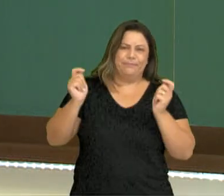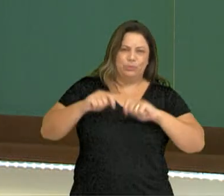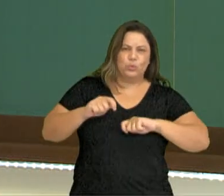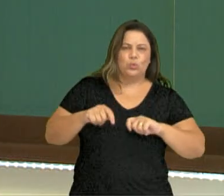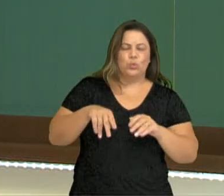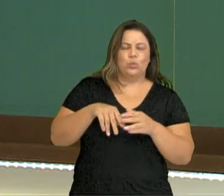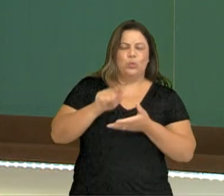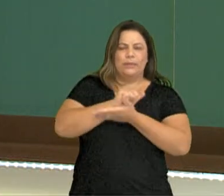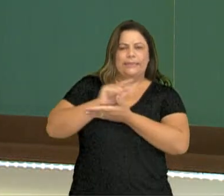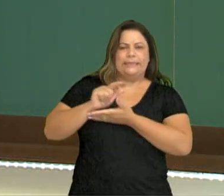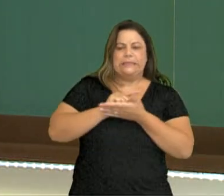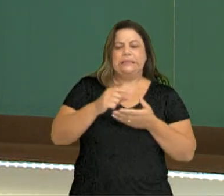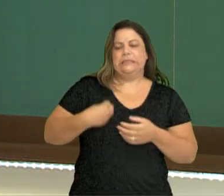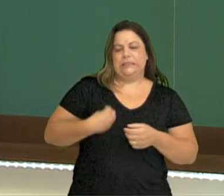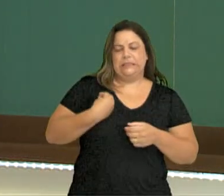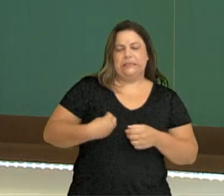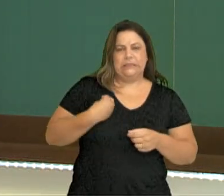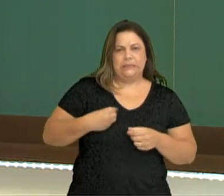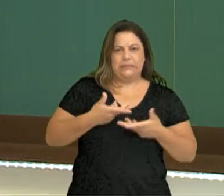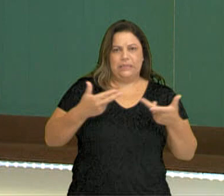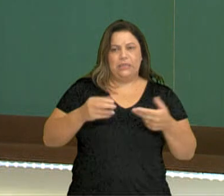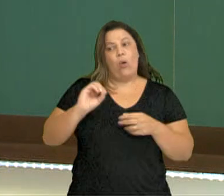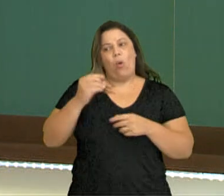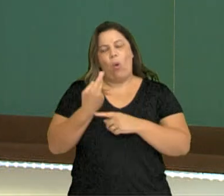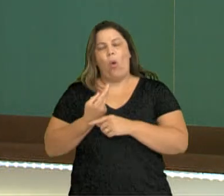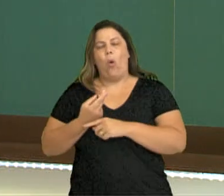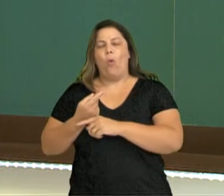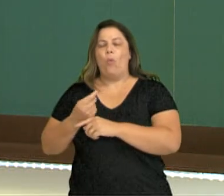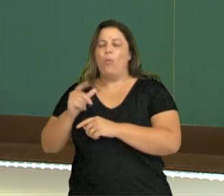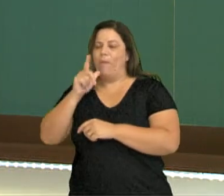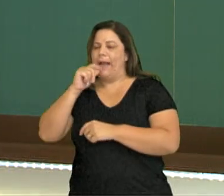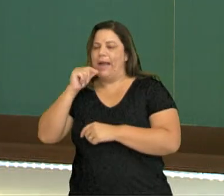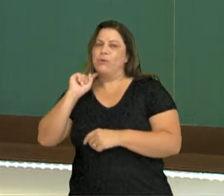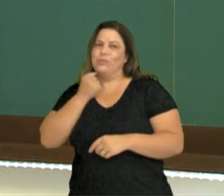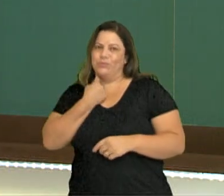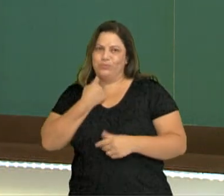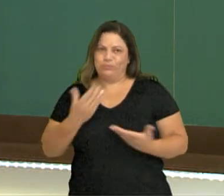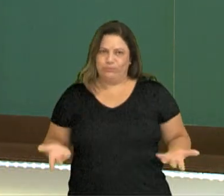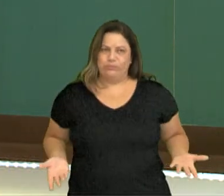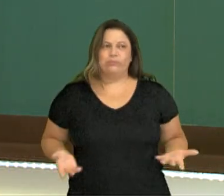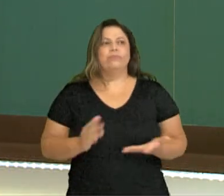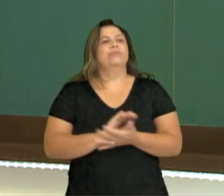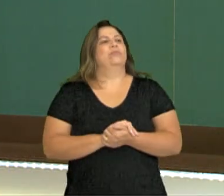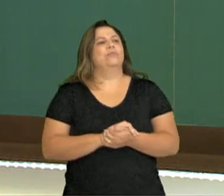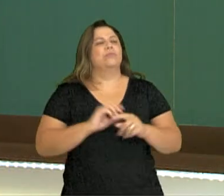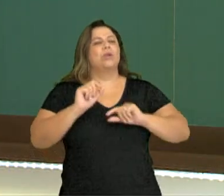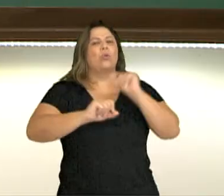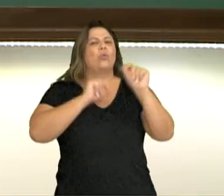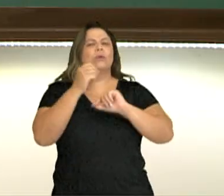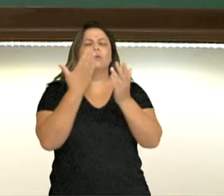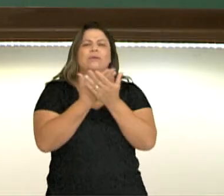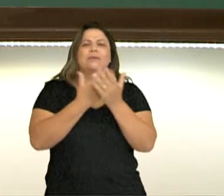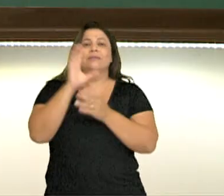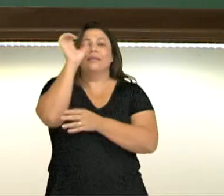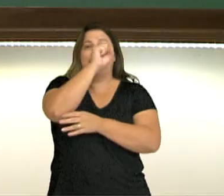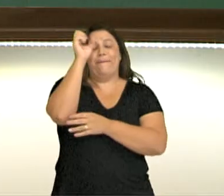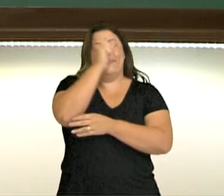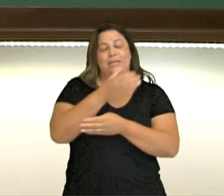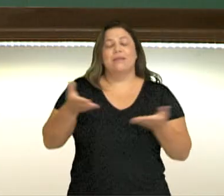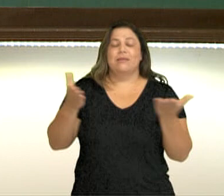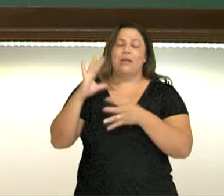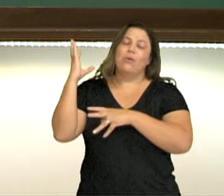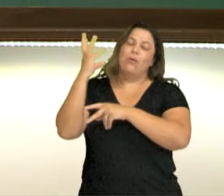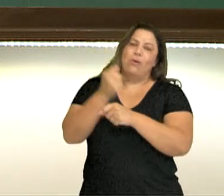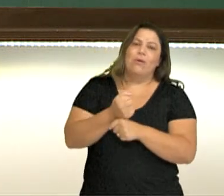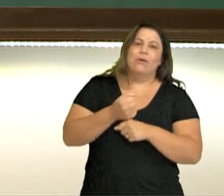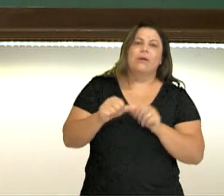seres vivos ali estão vivendo ou se é uma água contaminada. Então, o que nós vimos nessa aula de hoje? Os